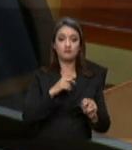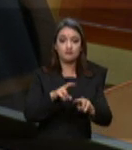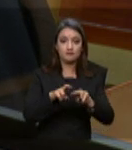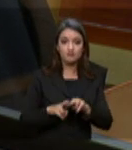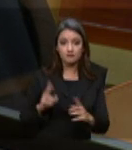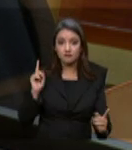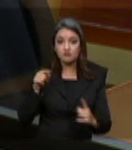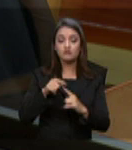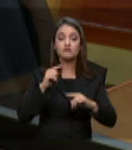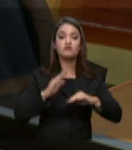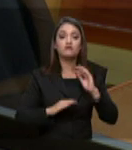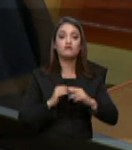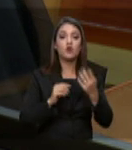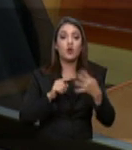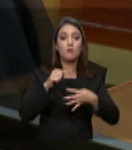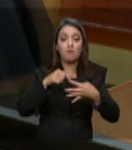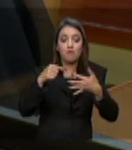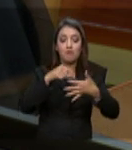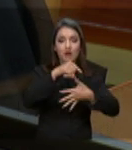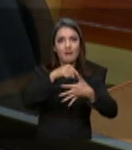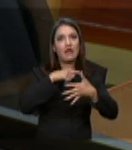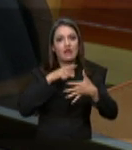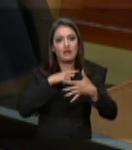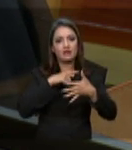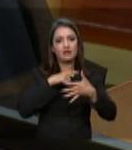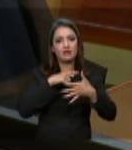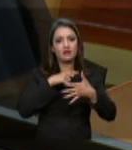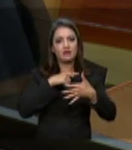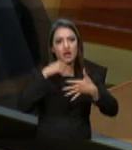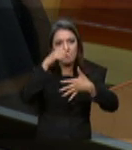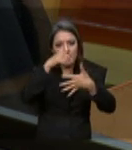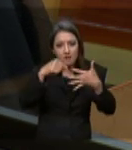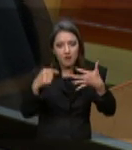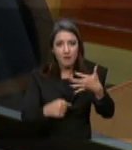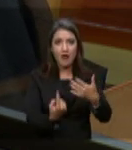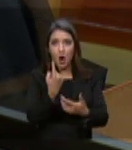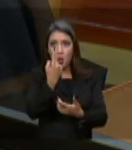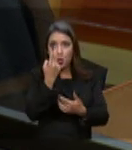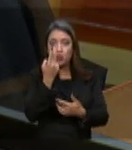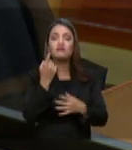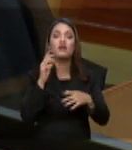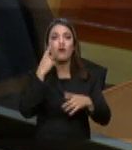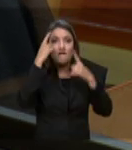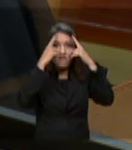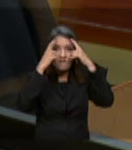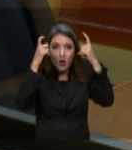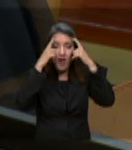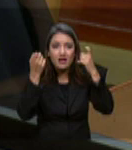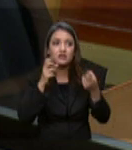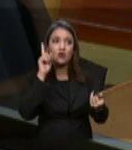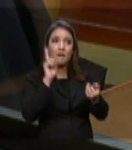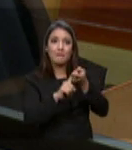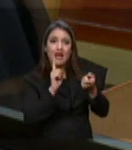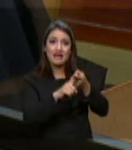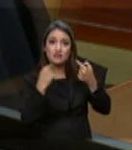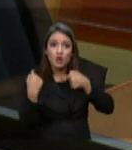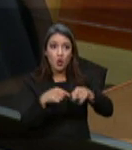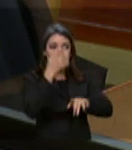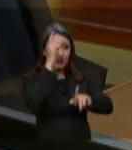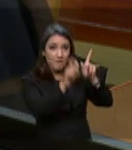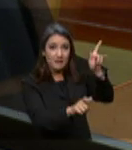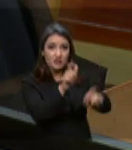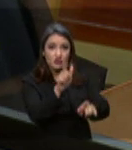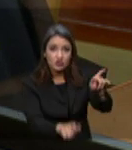o aspecto objetivo a prática de uma das condutas descritas no núcleo de usar de violência ou grave ameaça contra